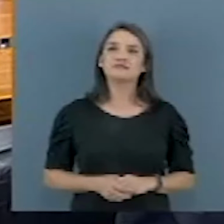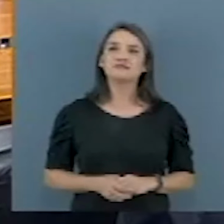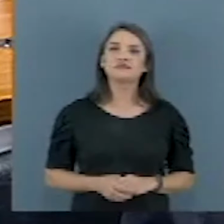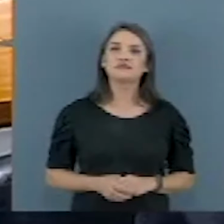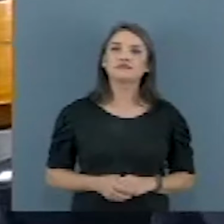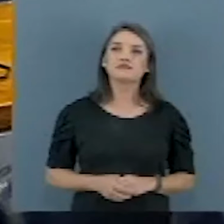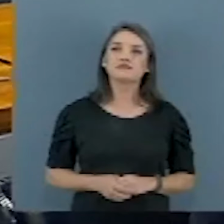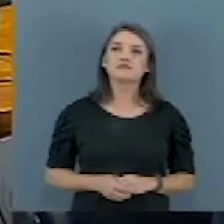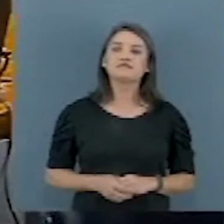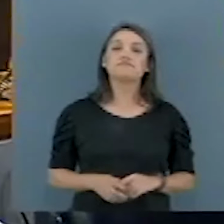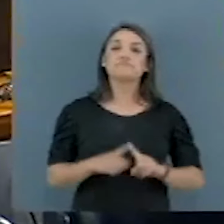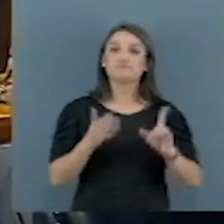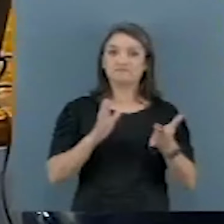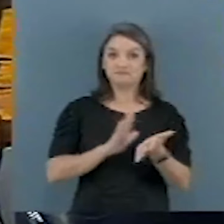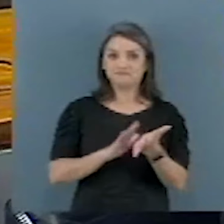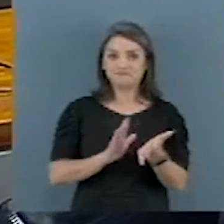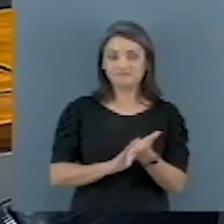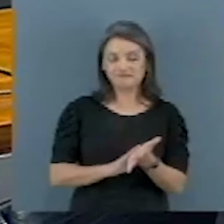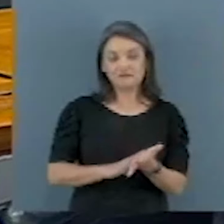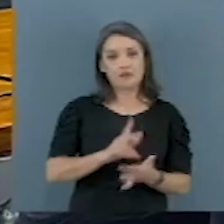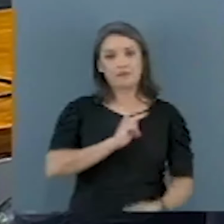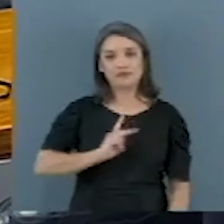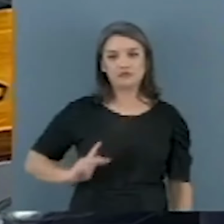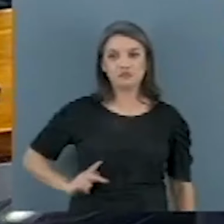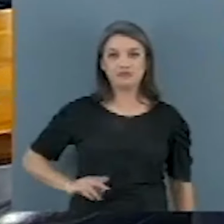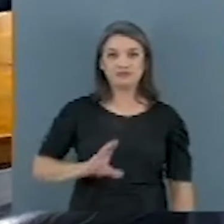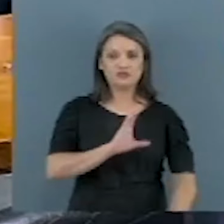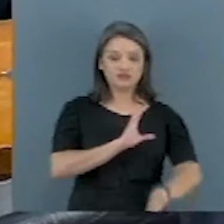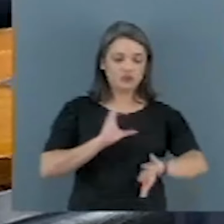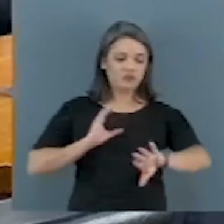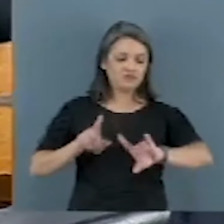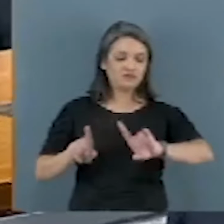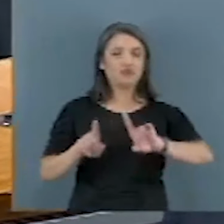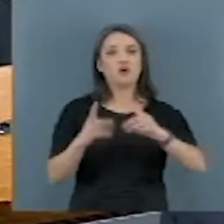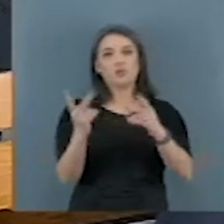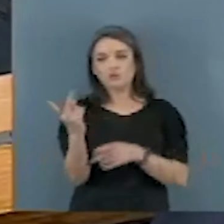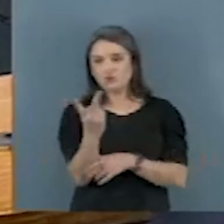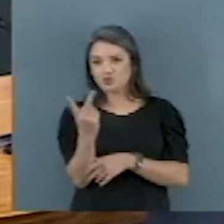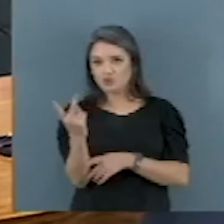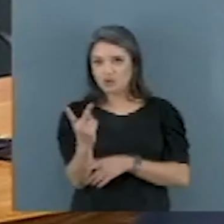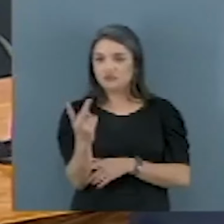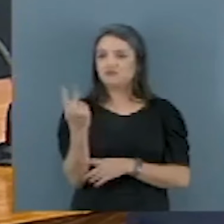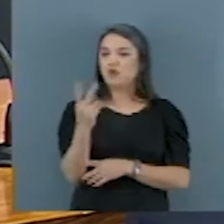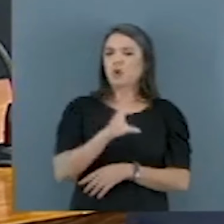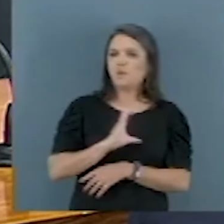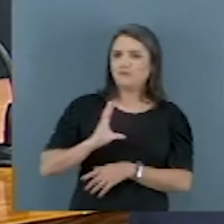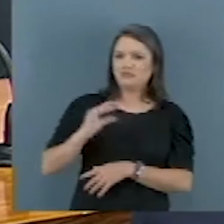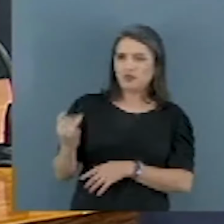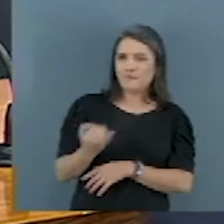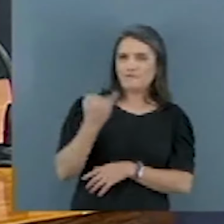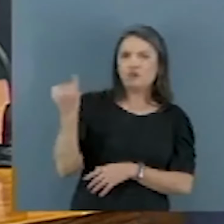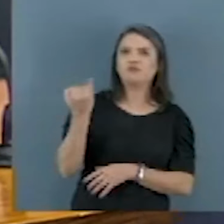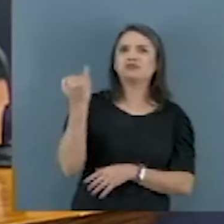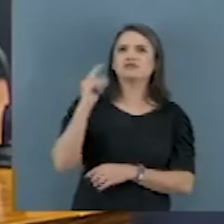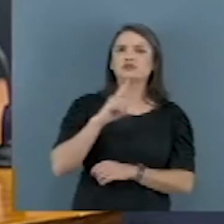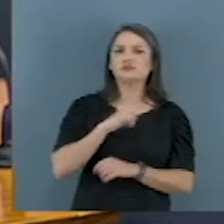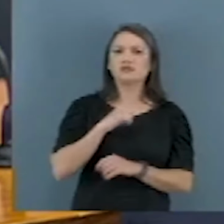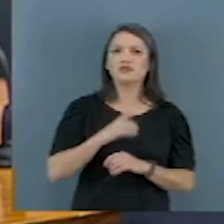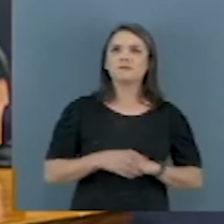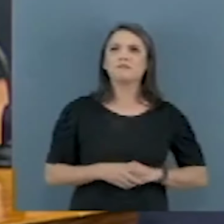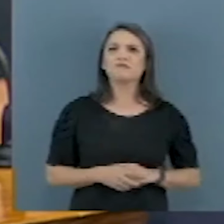Marcelo, parabéns aí pela condução dos trabalhos, você e o Confúcio, duas comissões tão importantes.